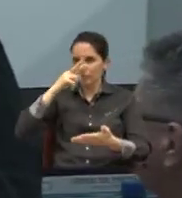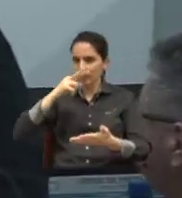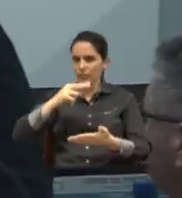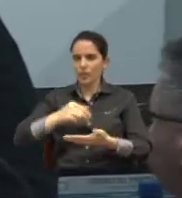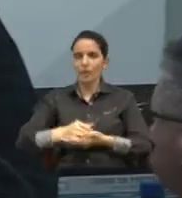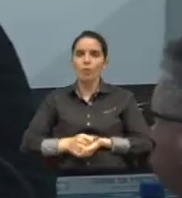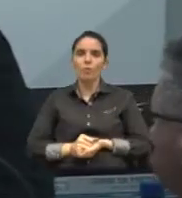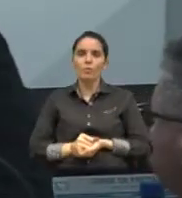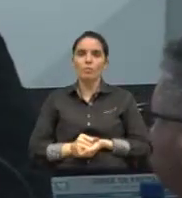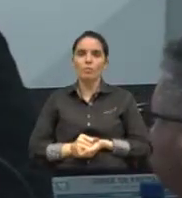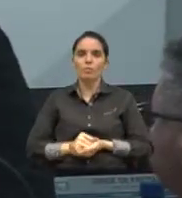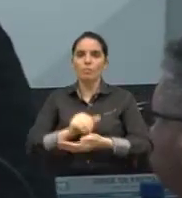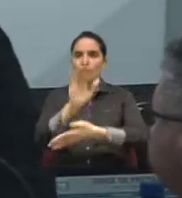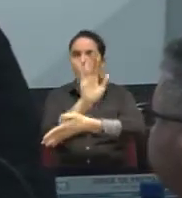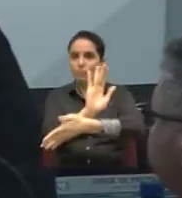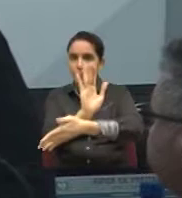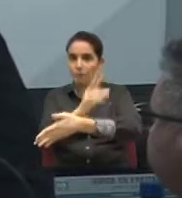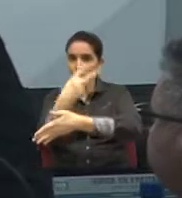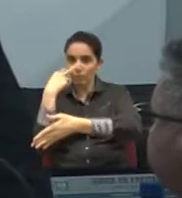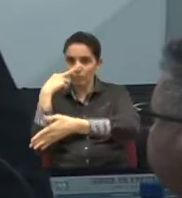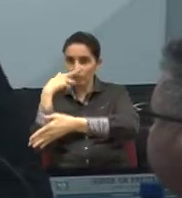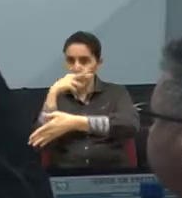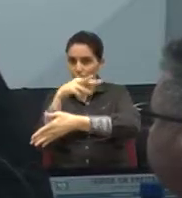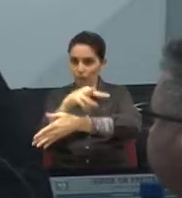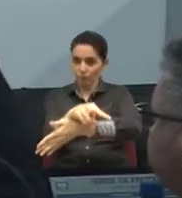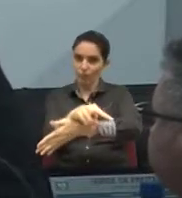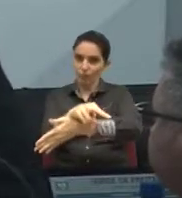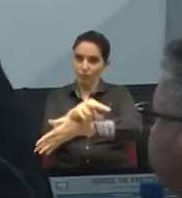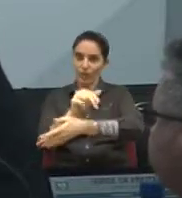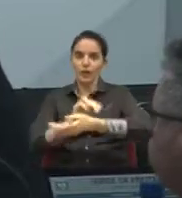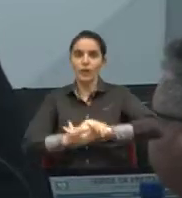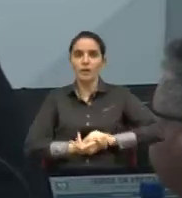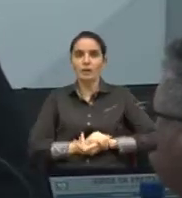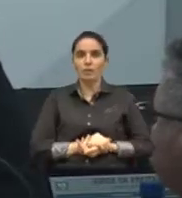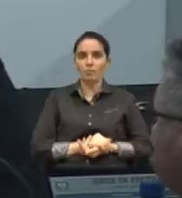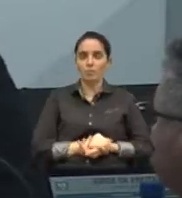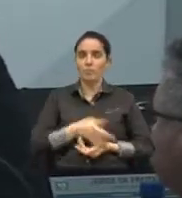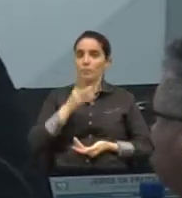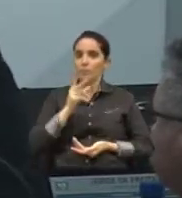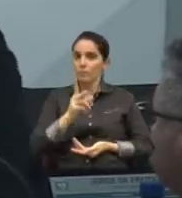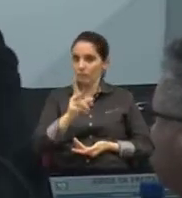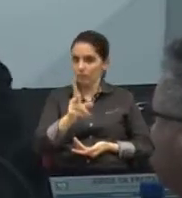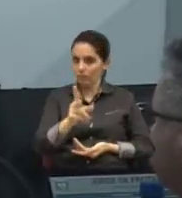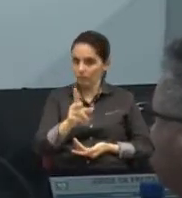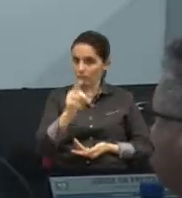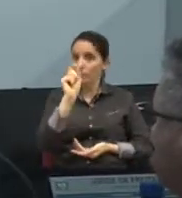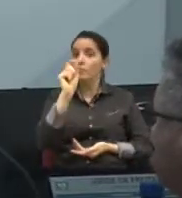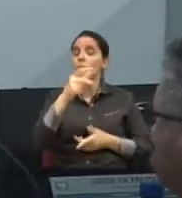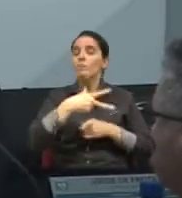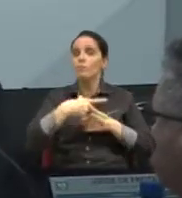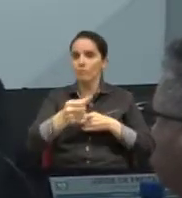desde o filme que a gente assiste, onde sempre o bem vence o mal.